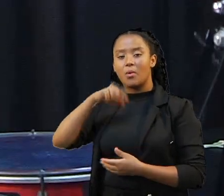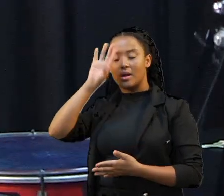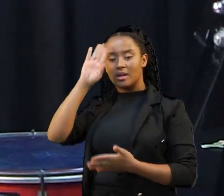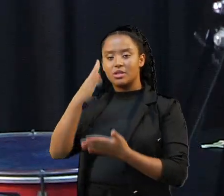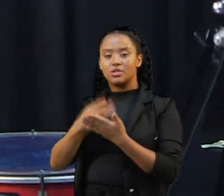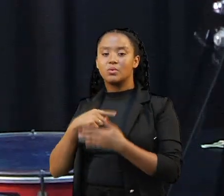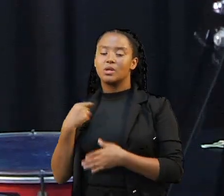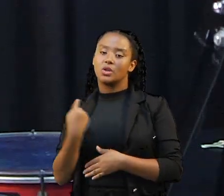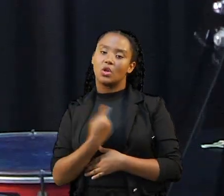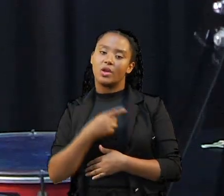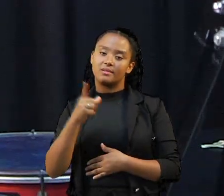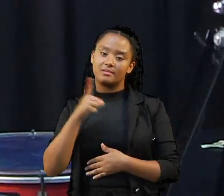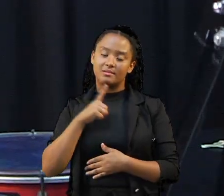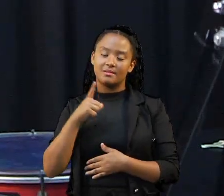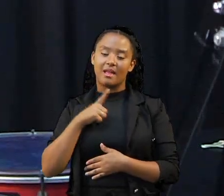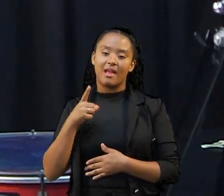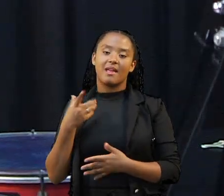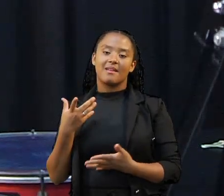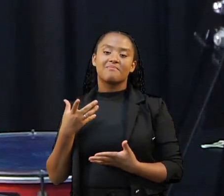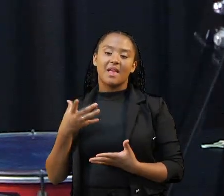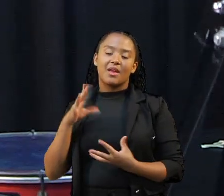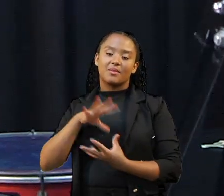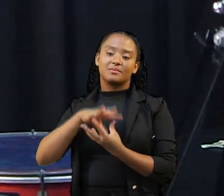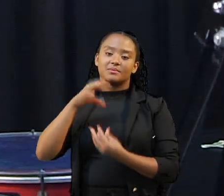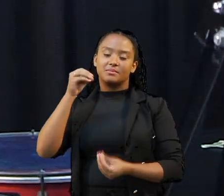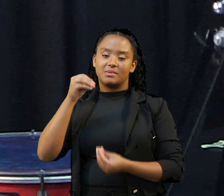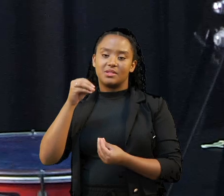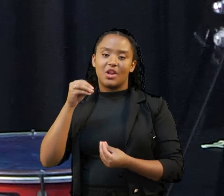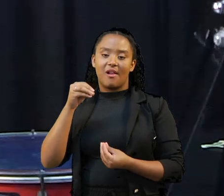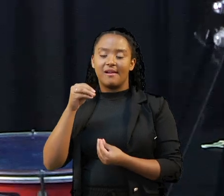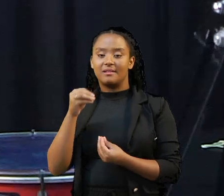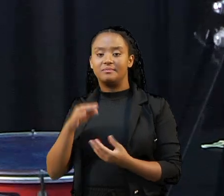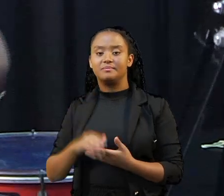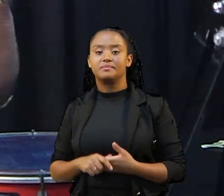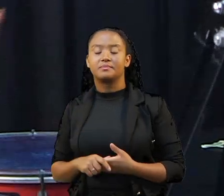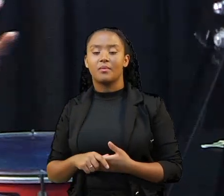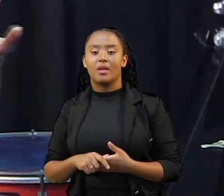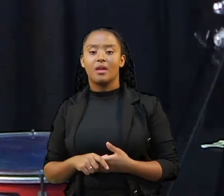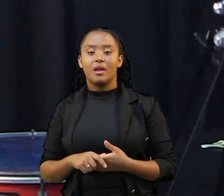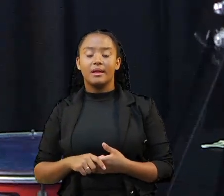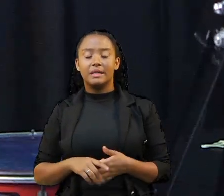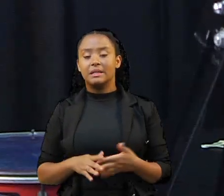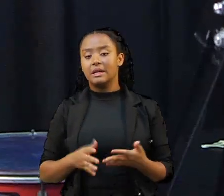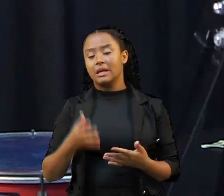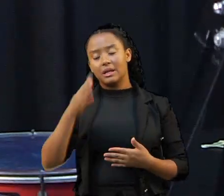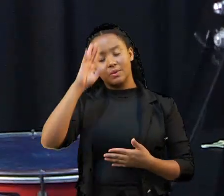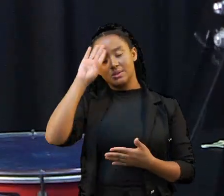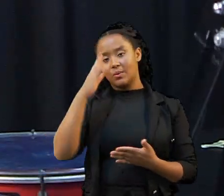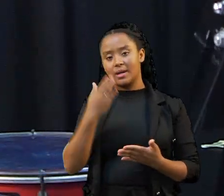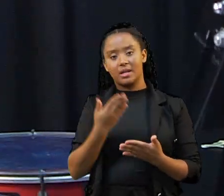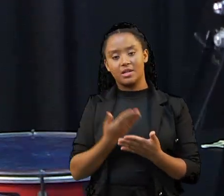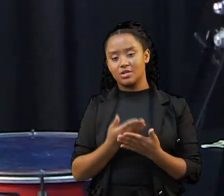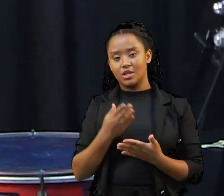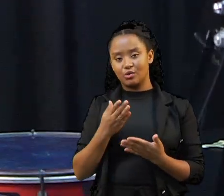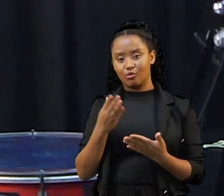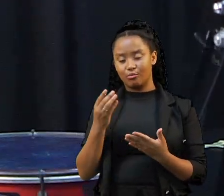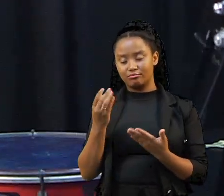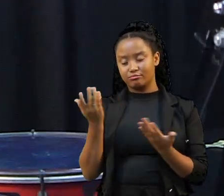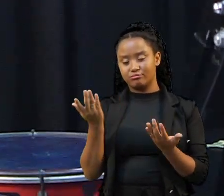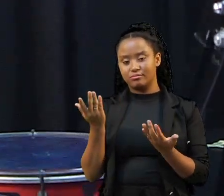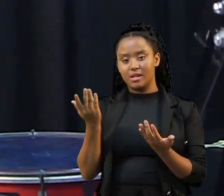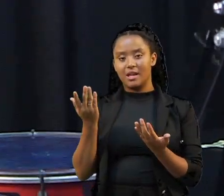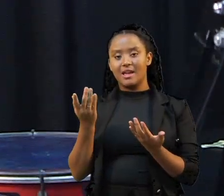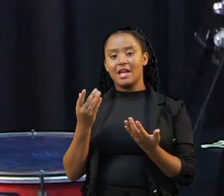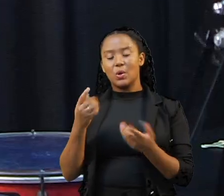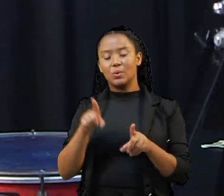eu acredito que a gente tem esse lado espiritual para além do material do que a gente vive aqui. E eu não acredito só por